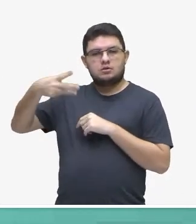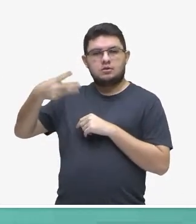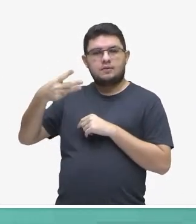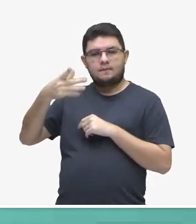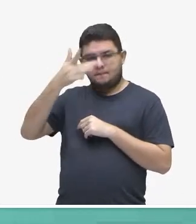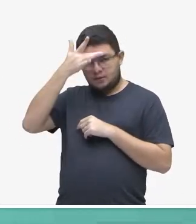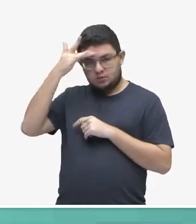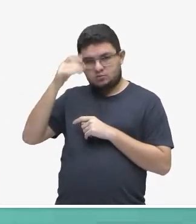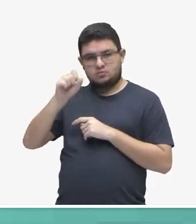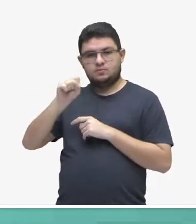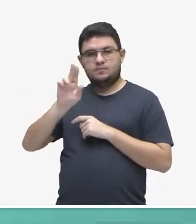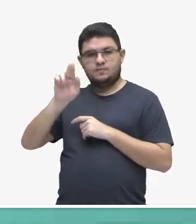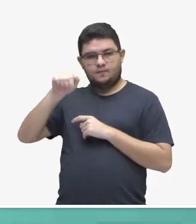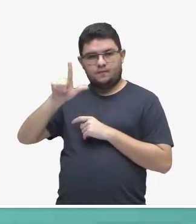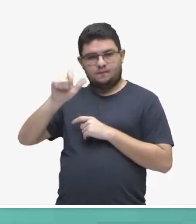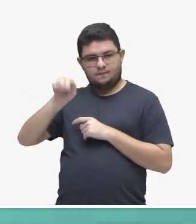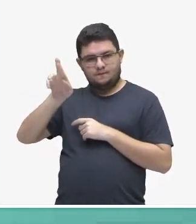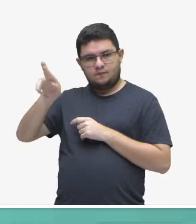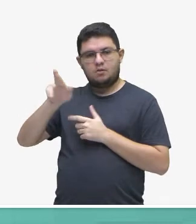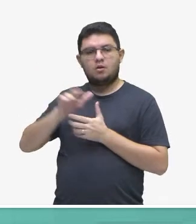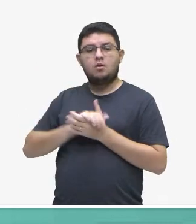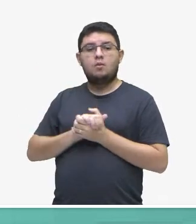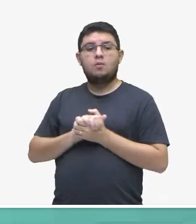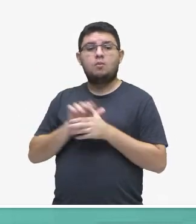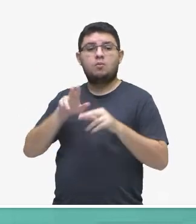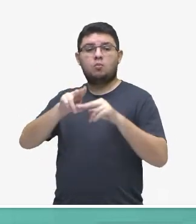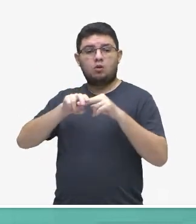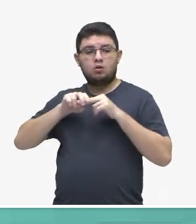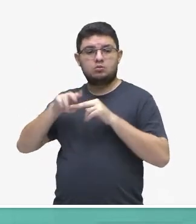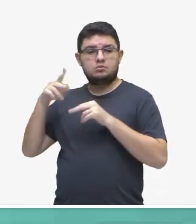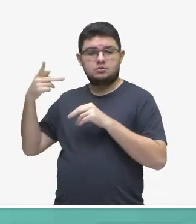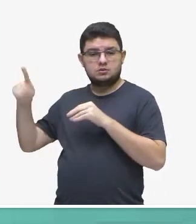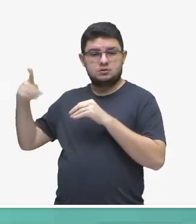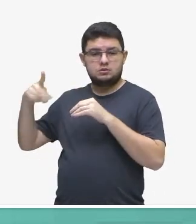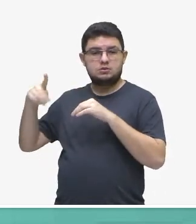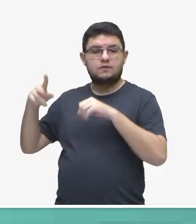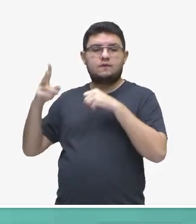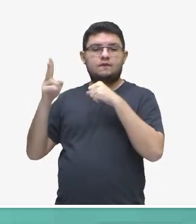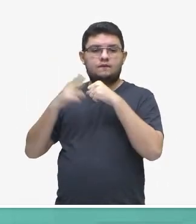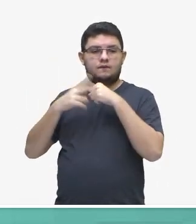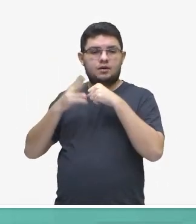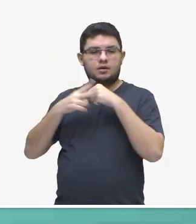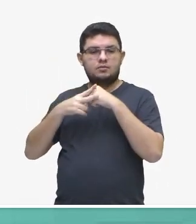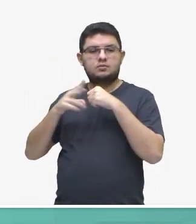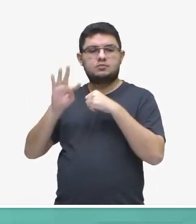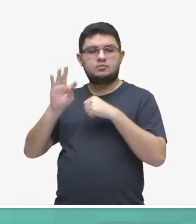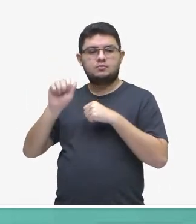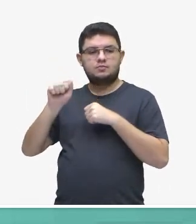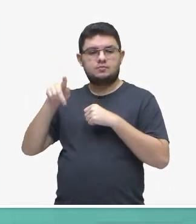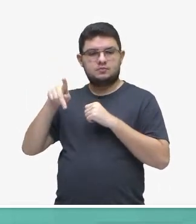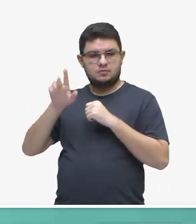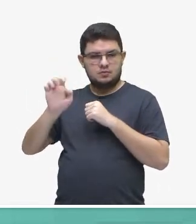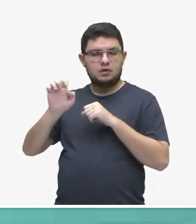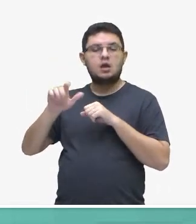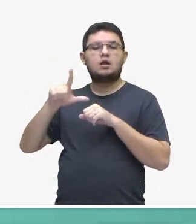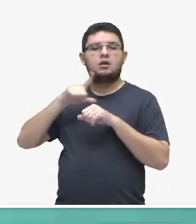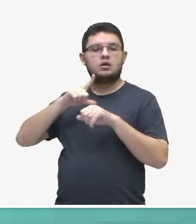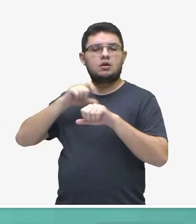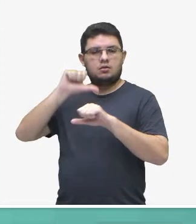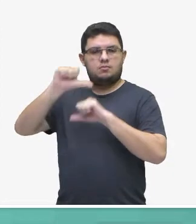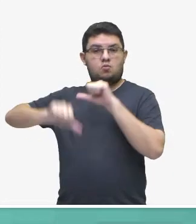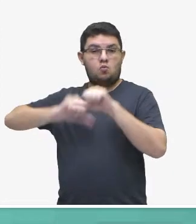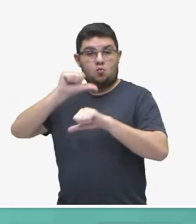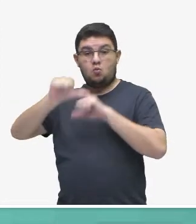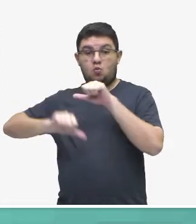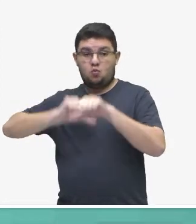personagem Victoria. Então, por isso, o verbo desta frase, dessa expressão aqui, que é esta palavra take, vai para